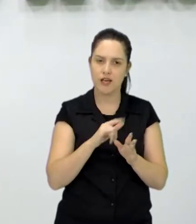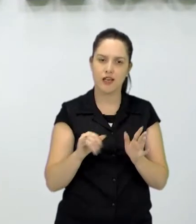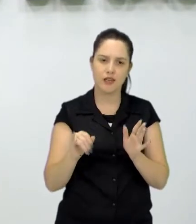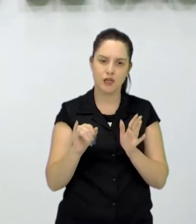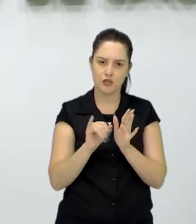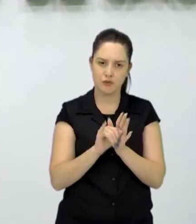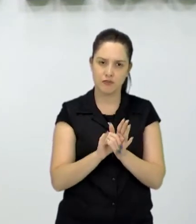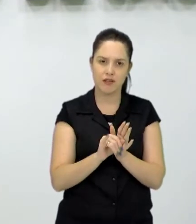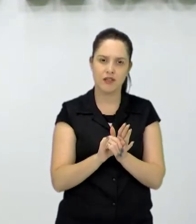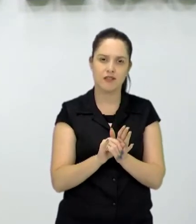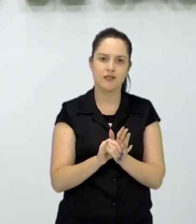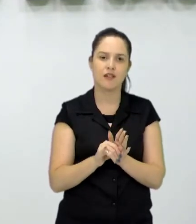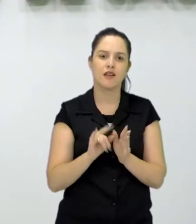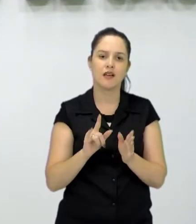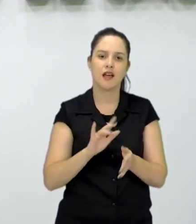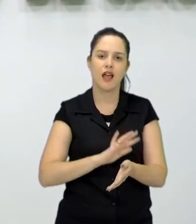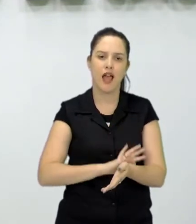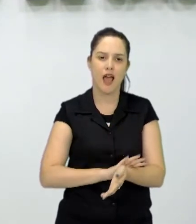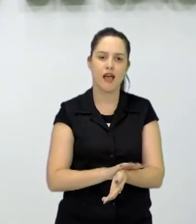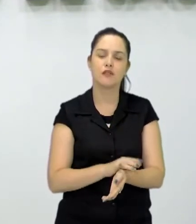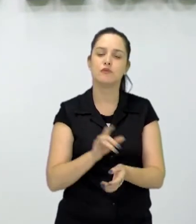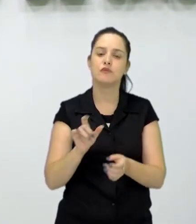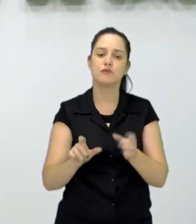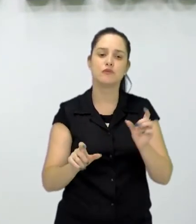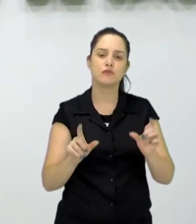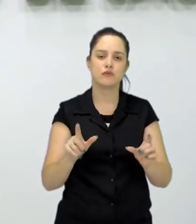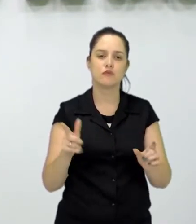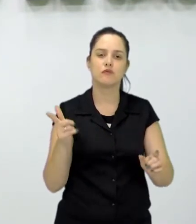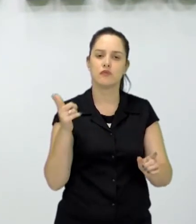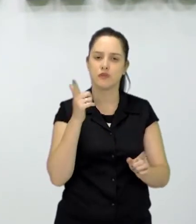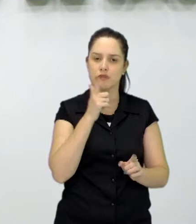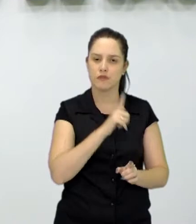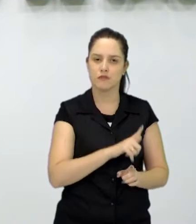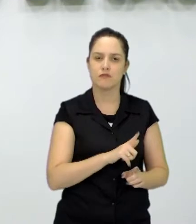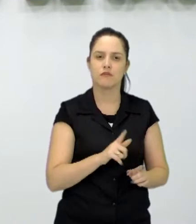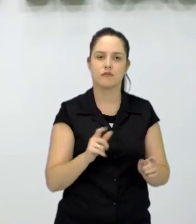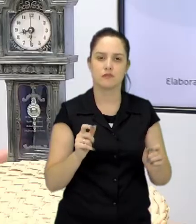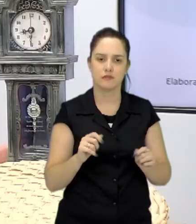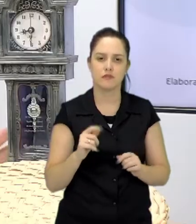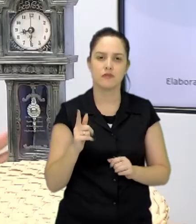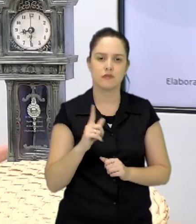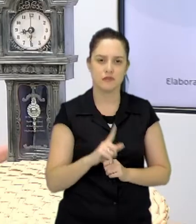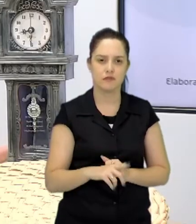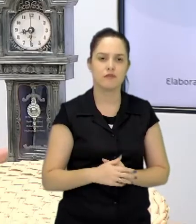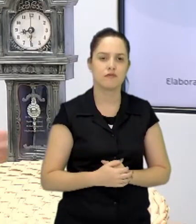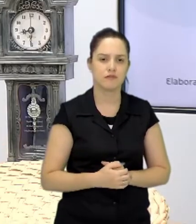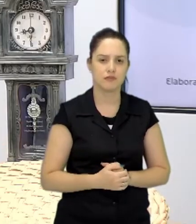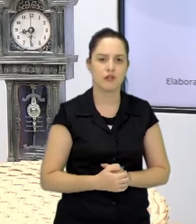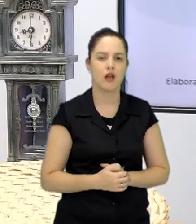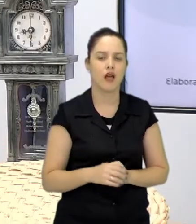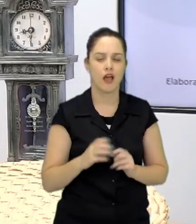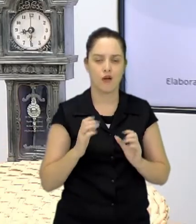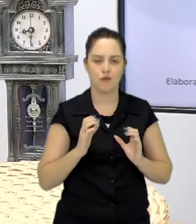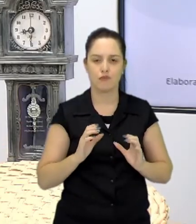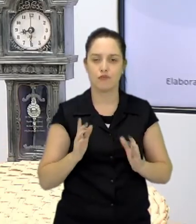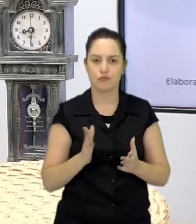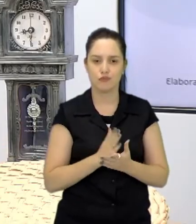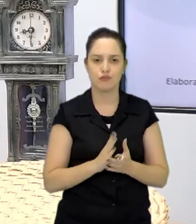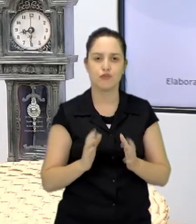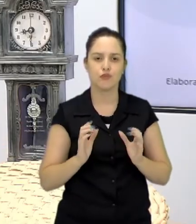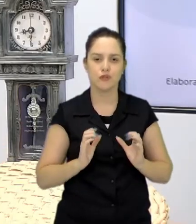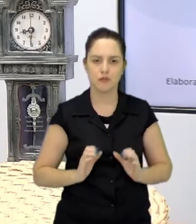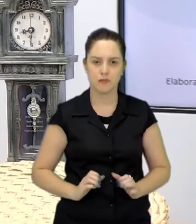em que raça que você é. Esse conceito, né, já caiu. Vocês vão ver aí no IBGE, em vários lugares, o termo